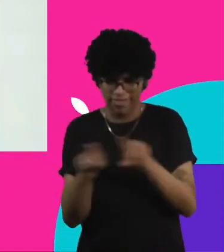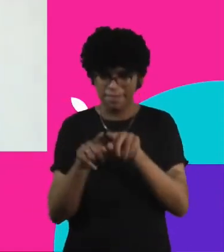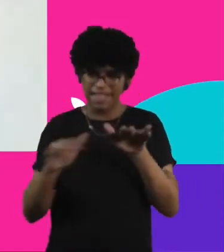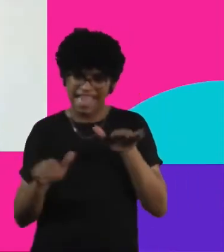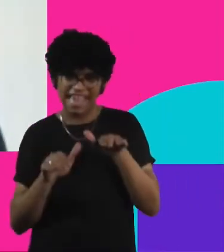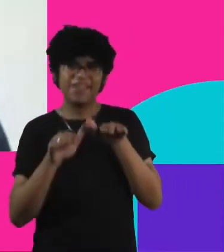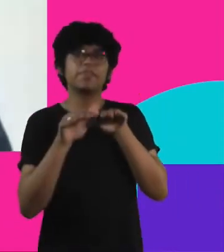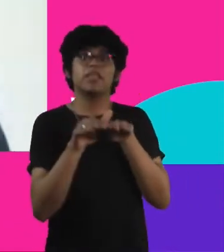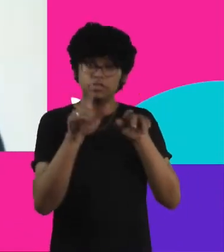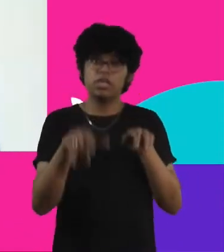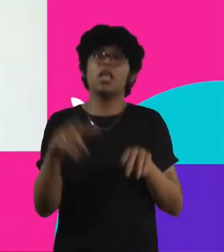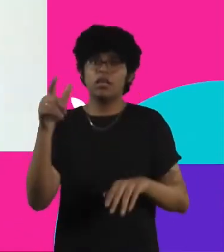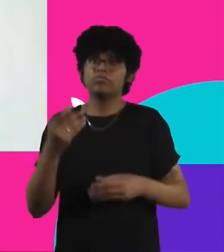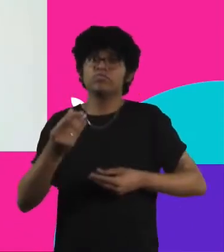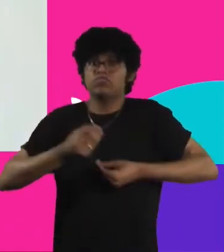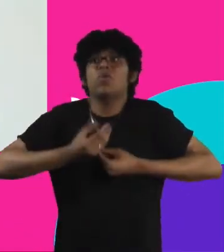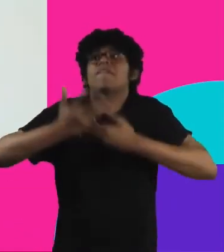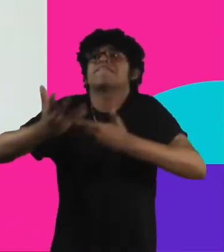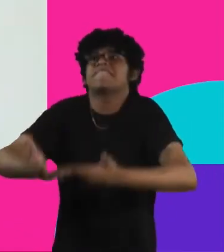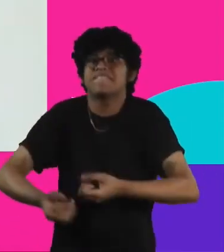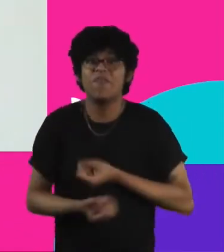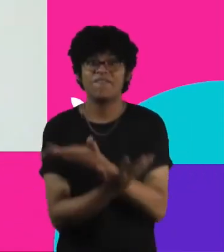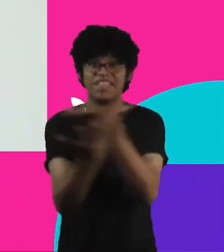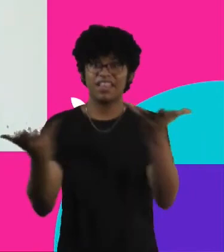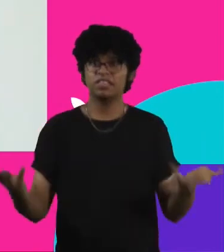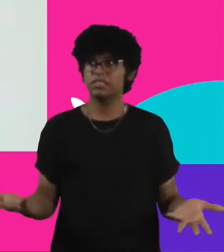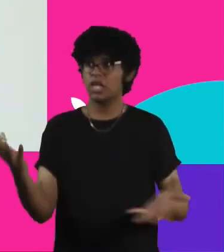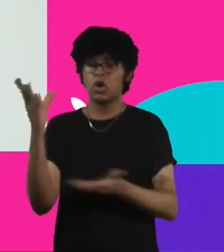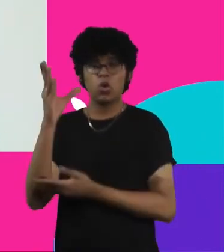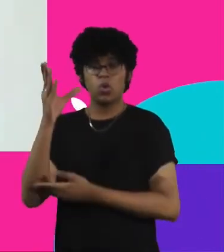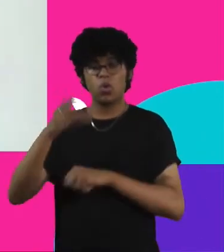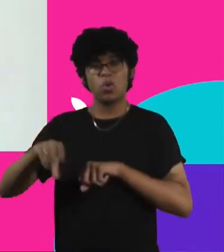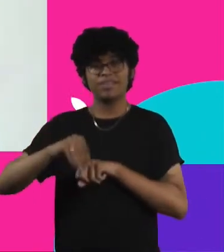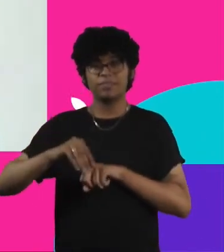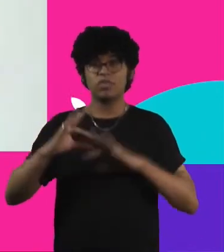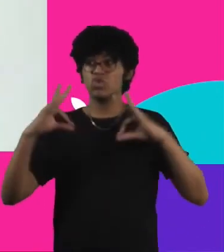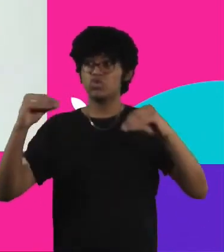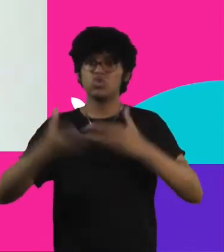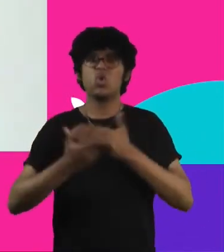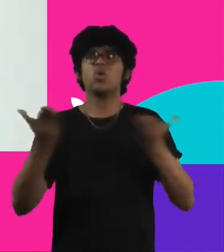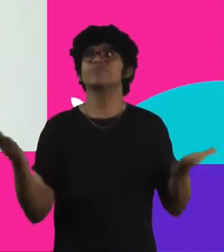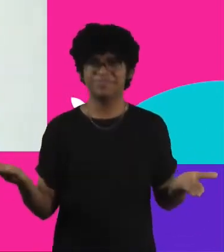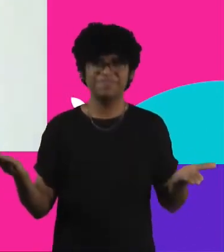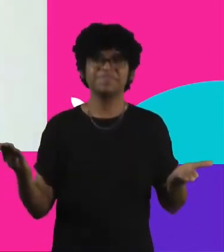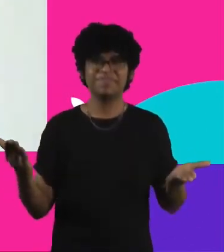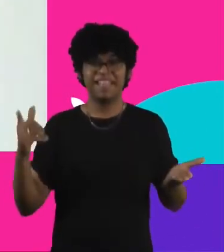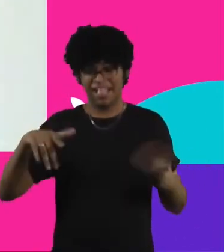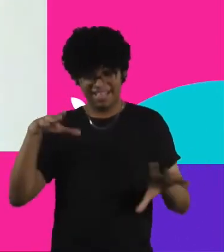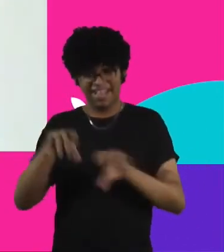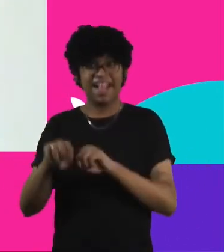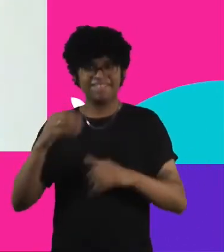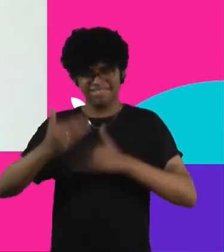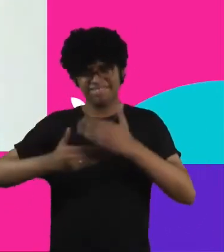para poder levar esse conhecimento para todo mundo. E é uma capacitação estruturante, que vai permitir, vai fazer com que